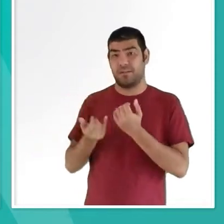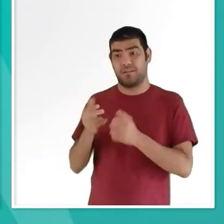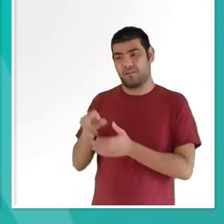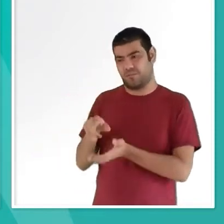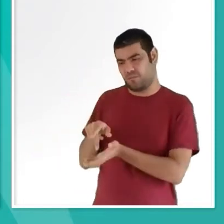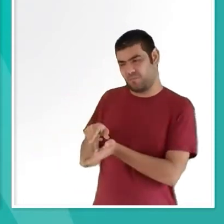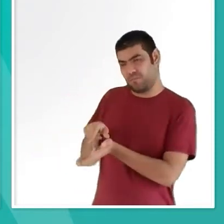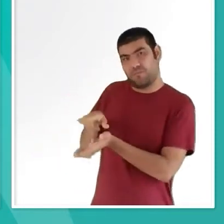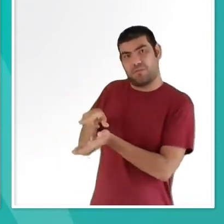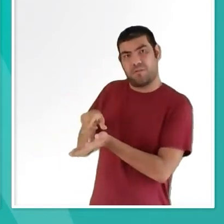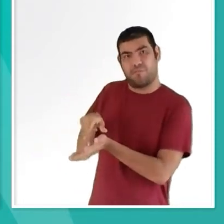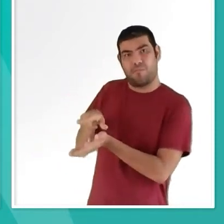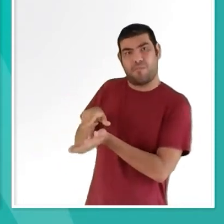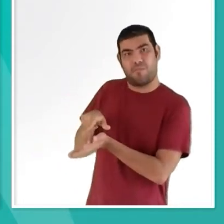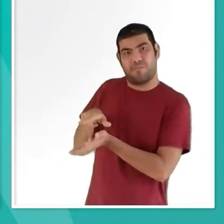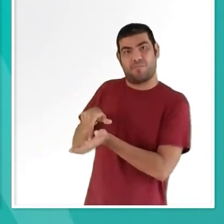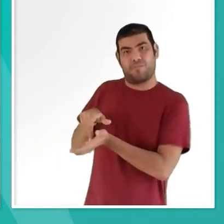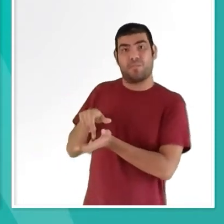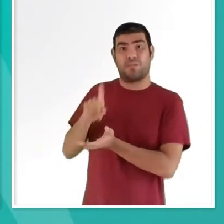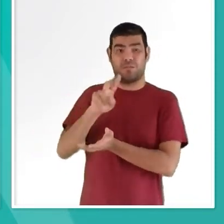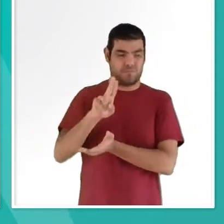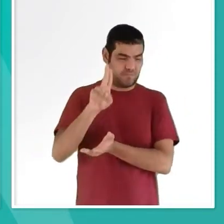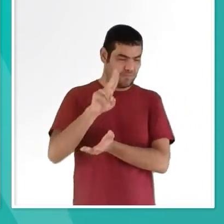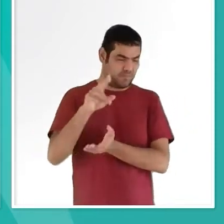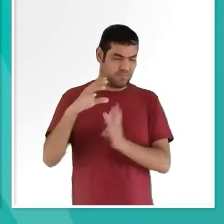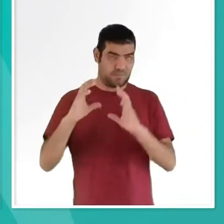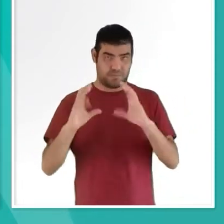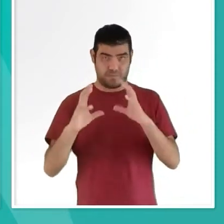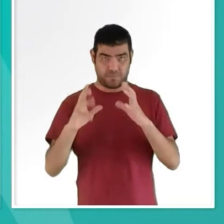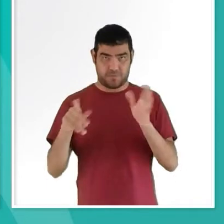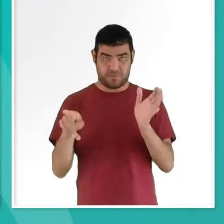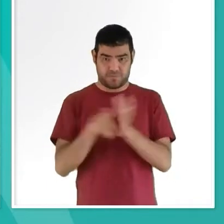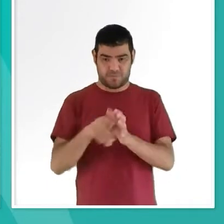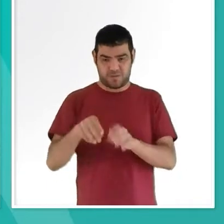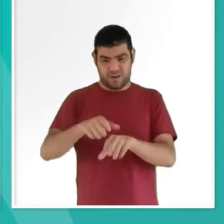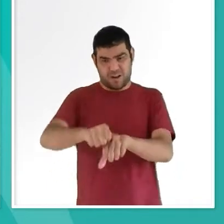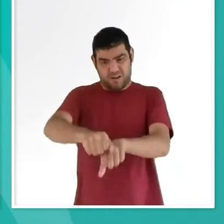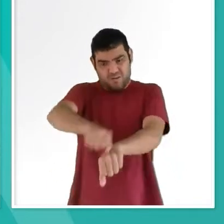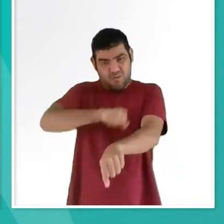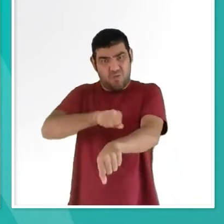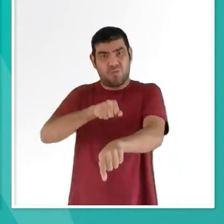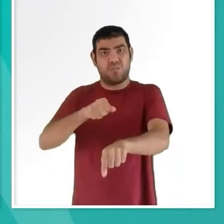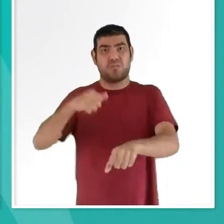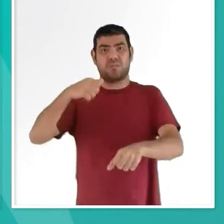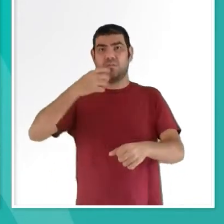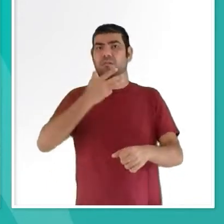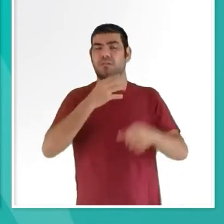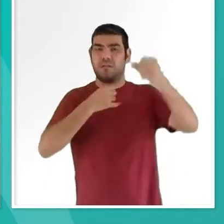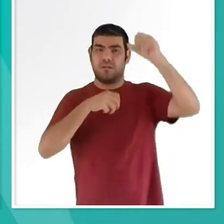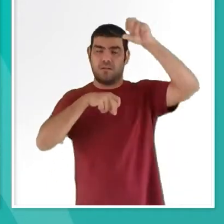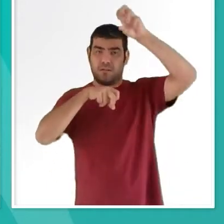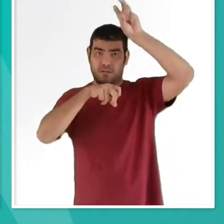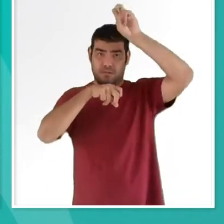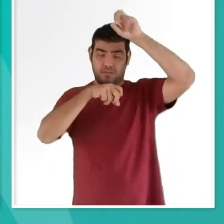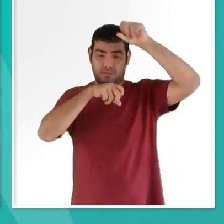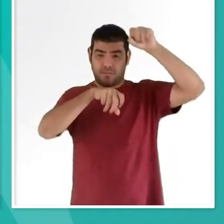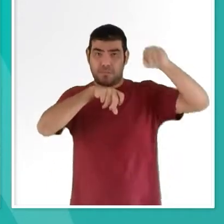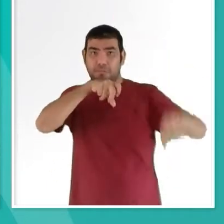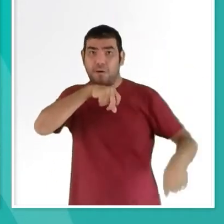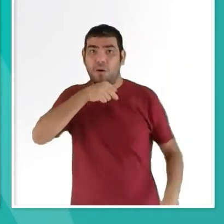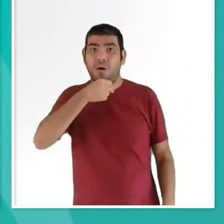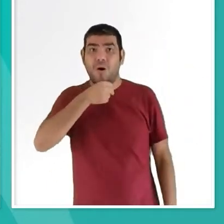usavam uma bola feita de couro de bode, de cabra ou até mesmo de